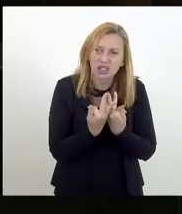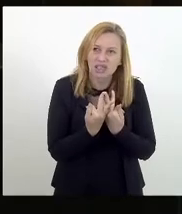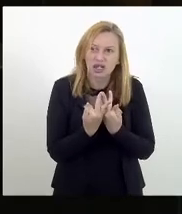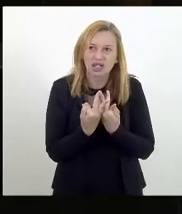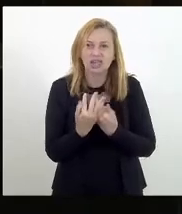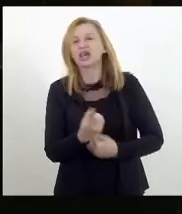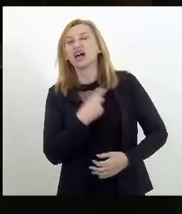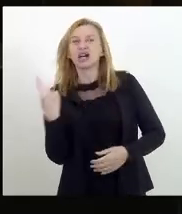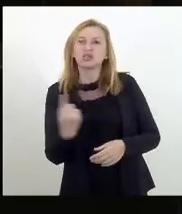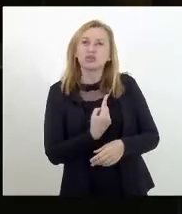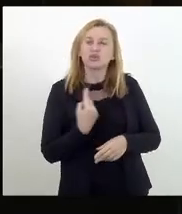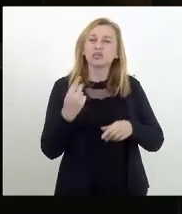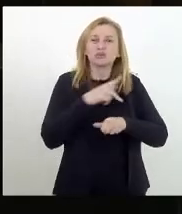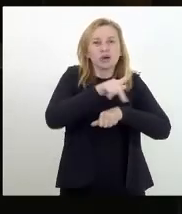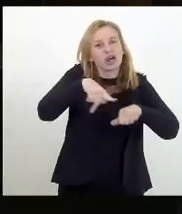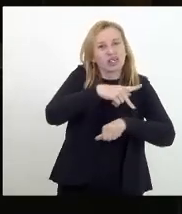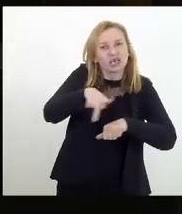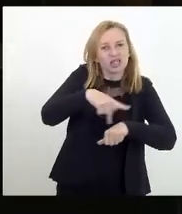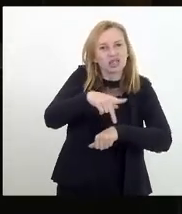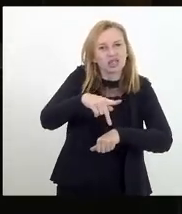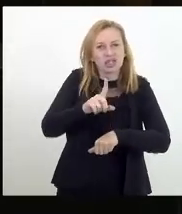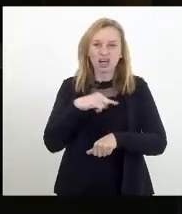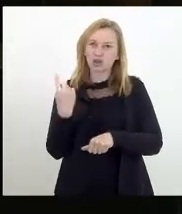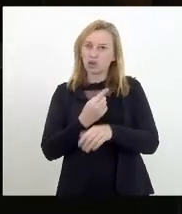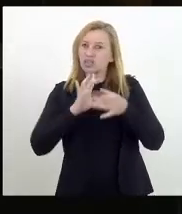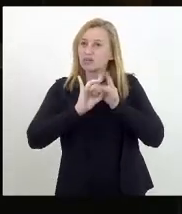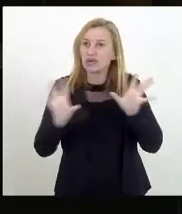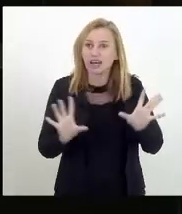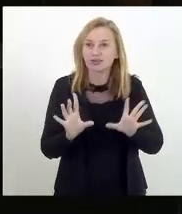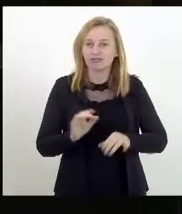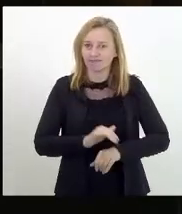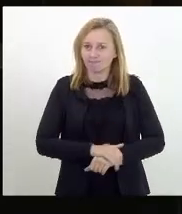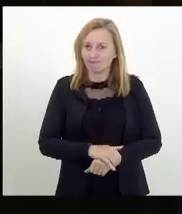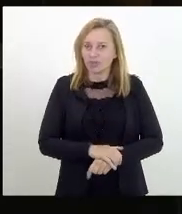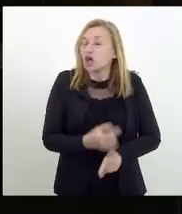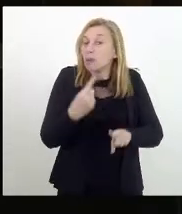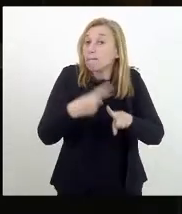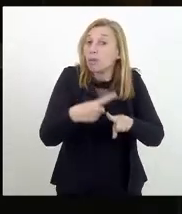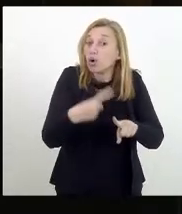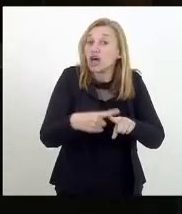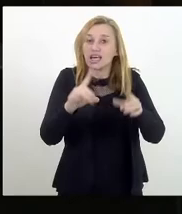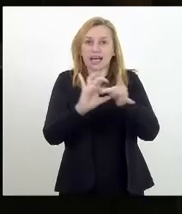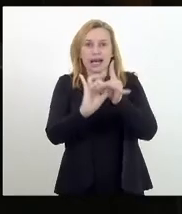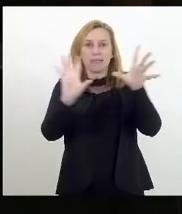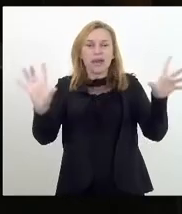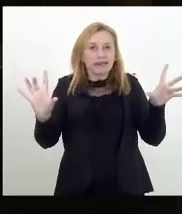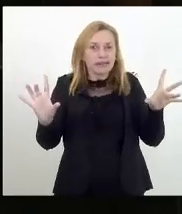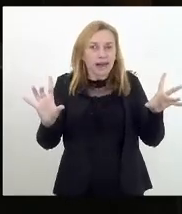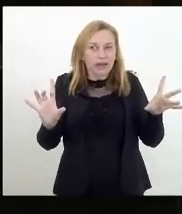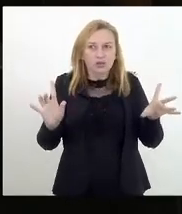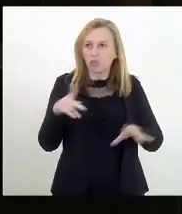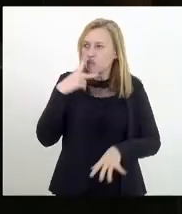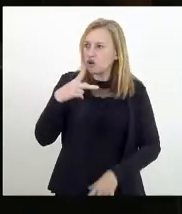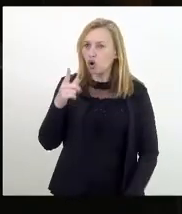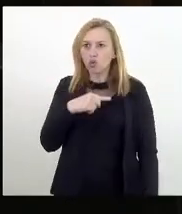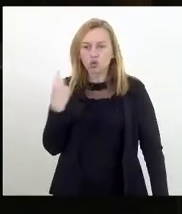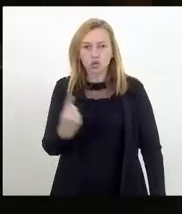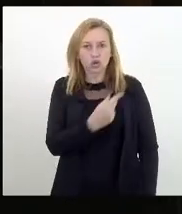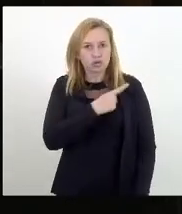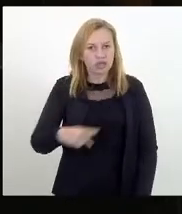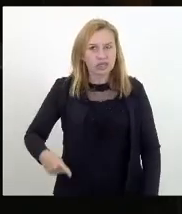a nossa Pátria EA nossa liberdade porque se com Liberdade Como disse nosso